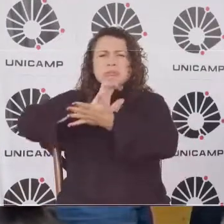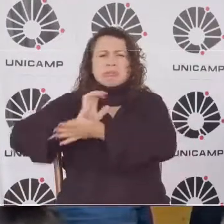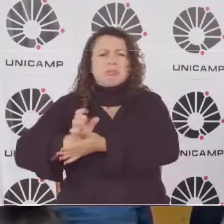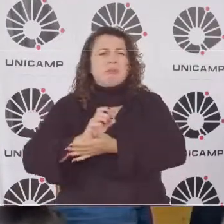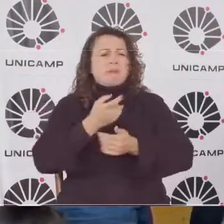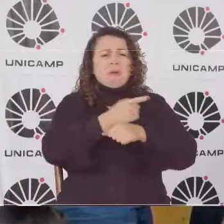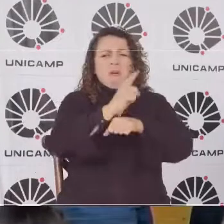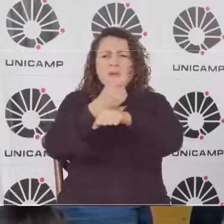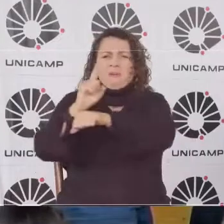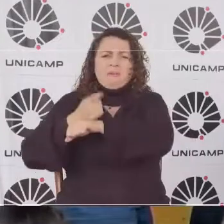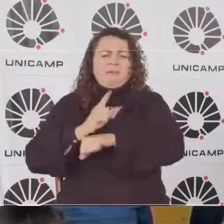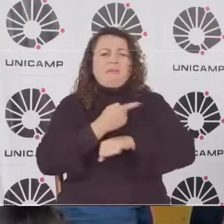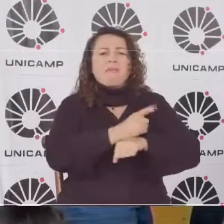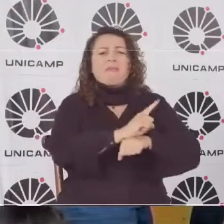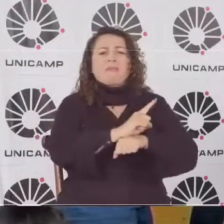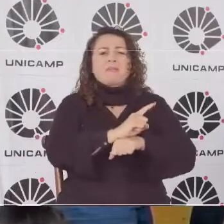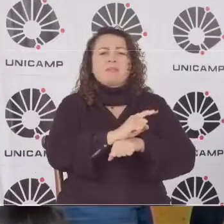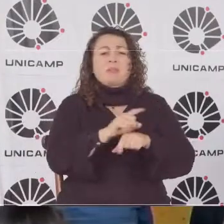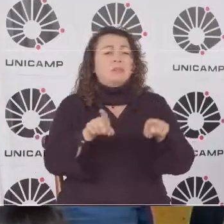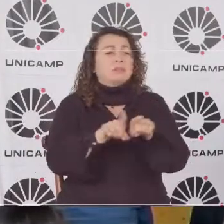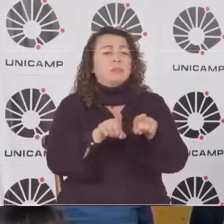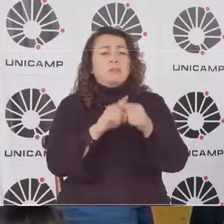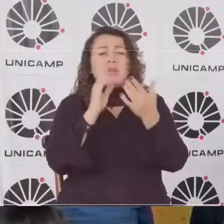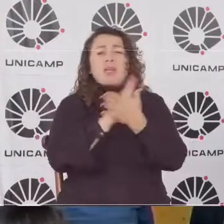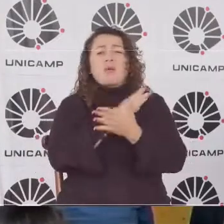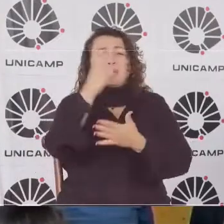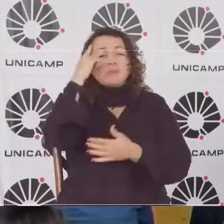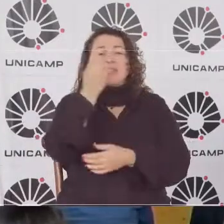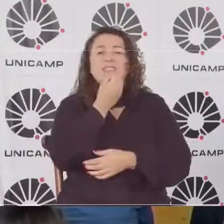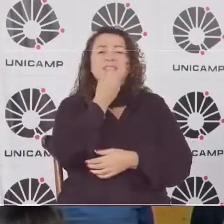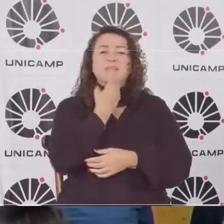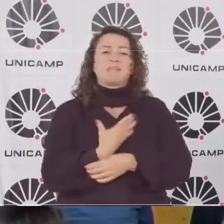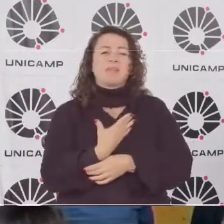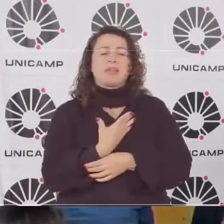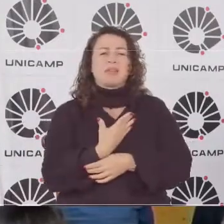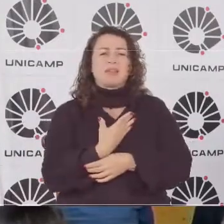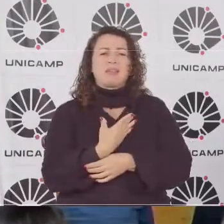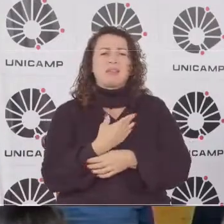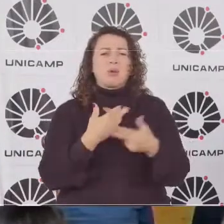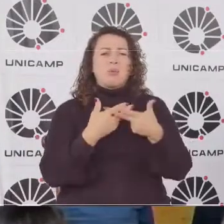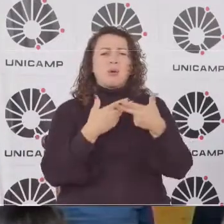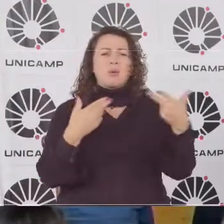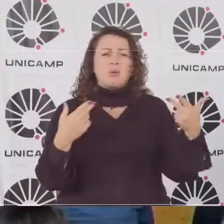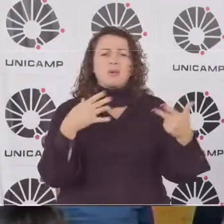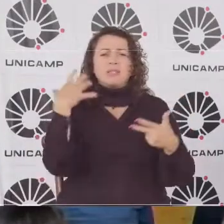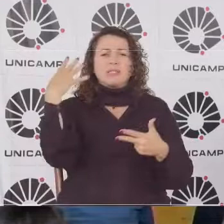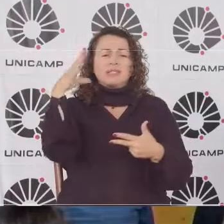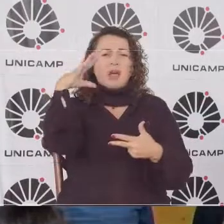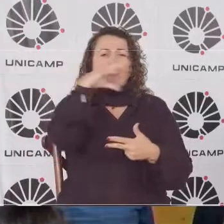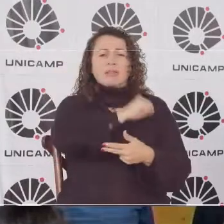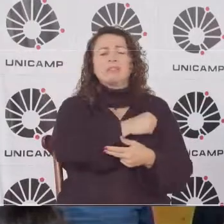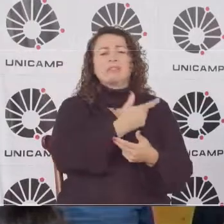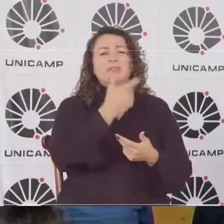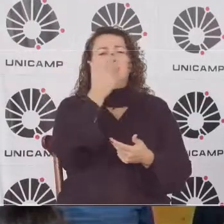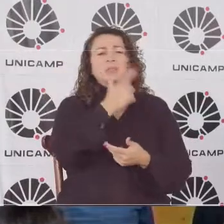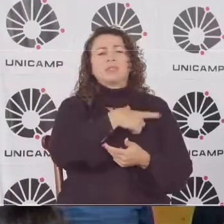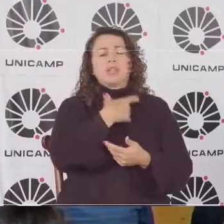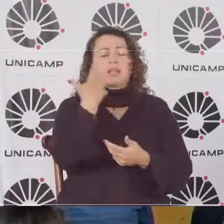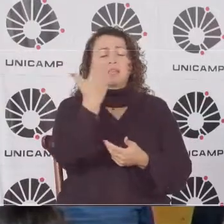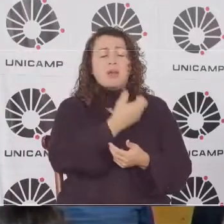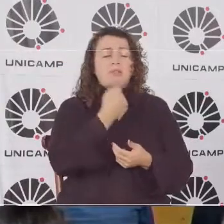Intrigas os bem-intencionados das causas e escusas e das salvações de auditório